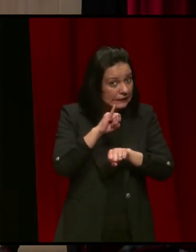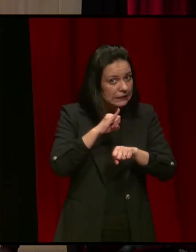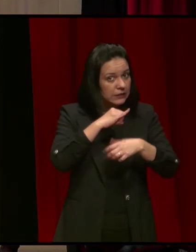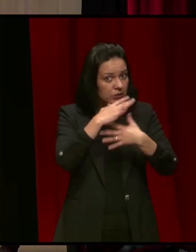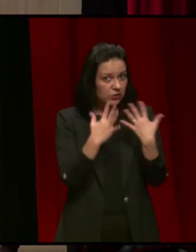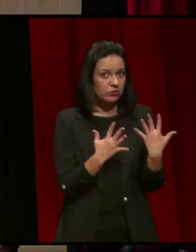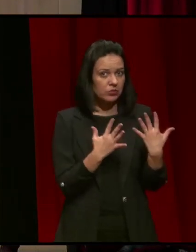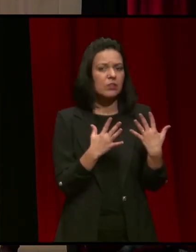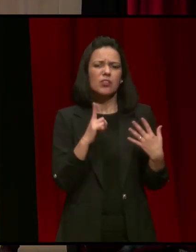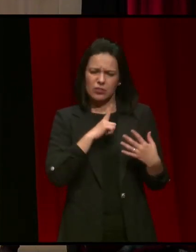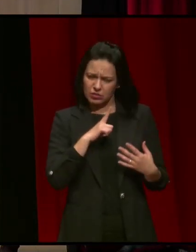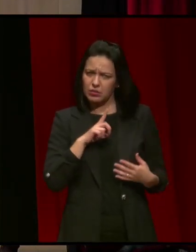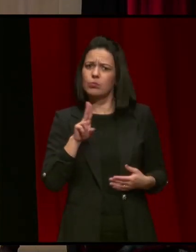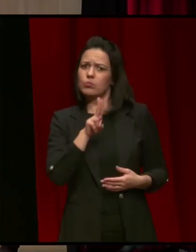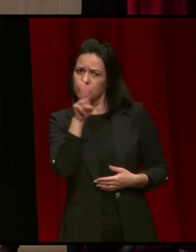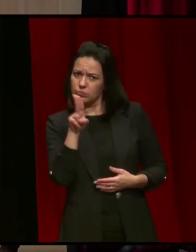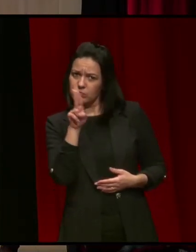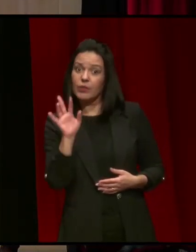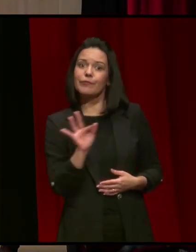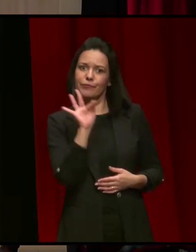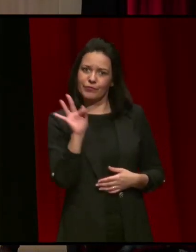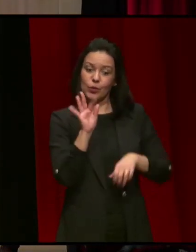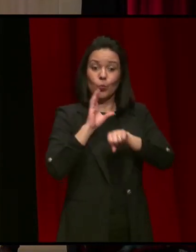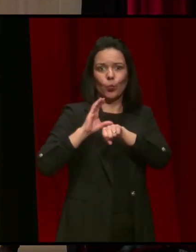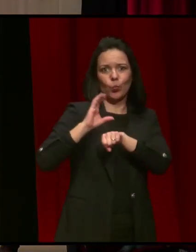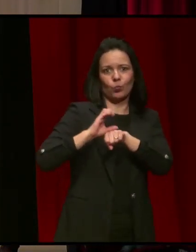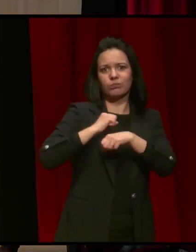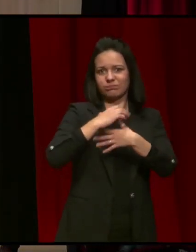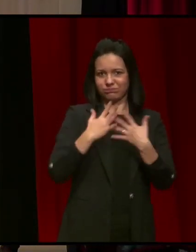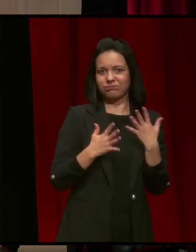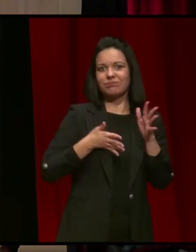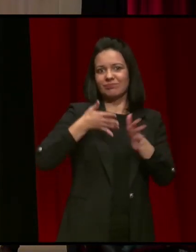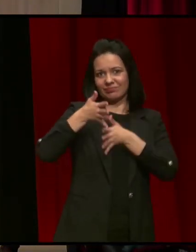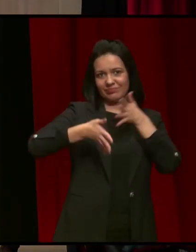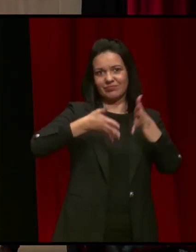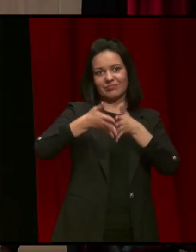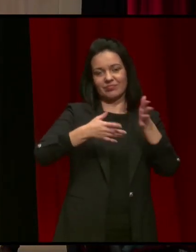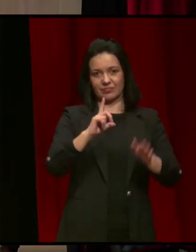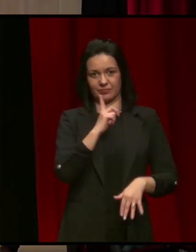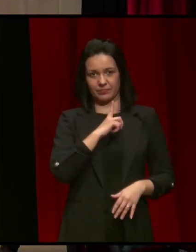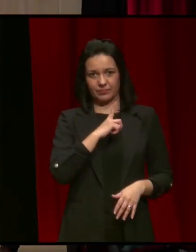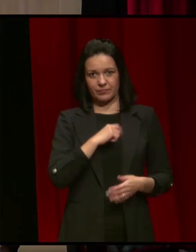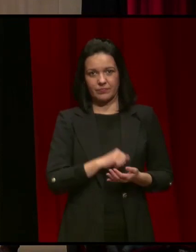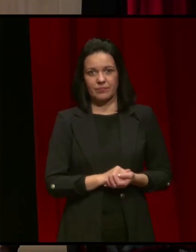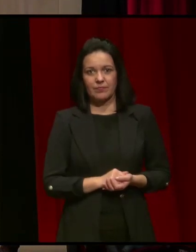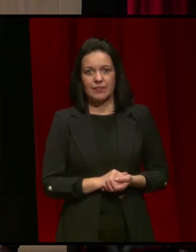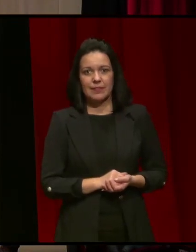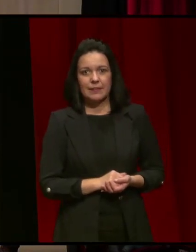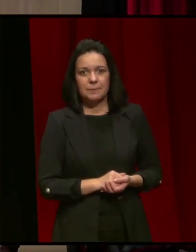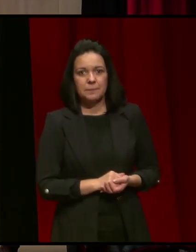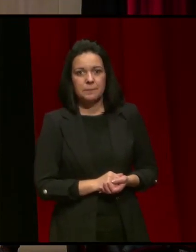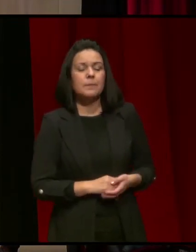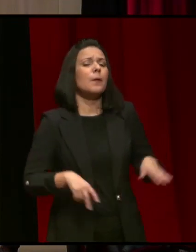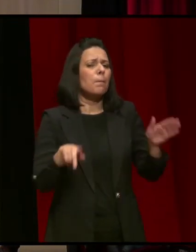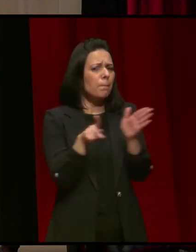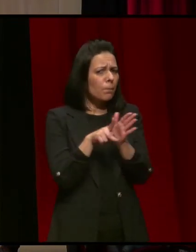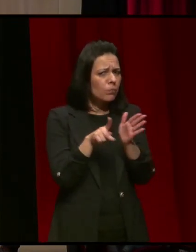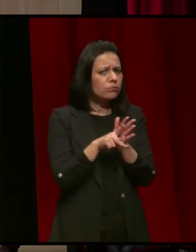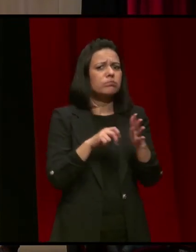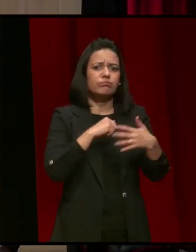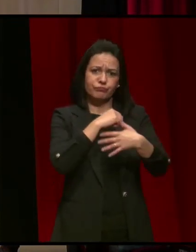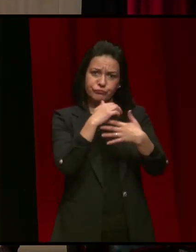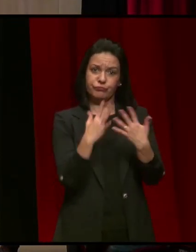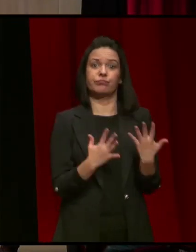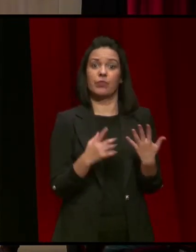tem universidades, tem faculdades que dão curso de Libras, a língua de sinais do Brasil. E